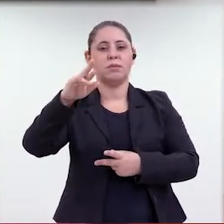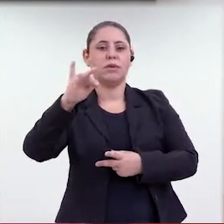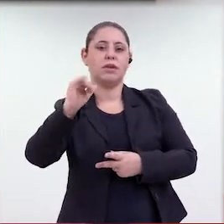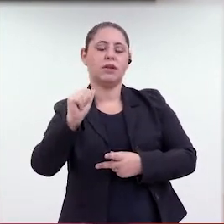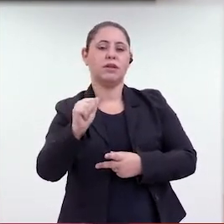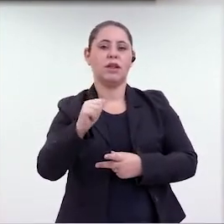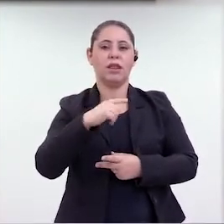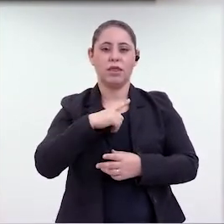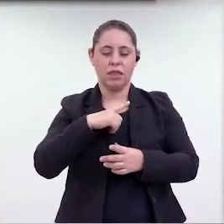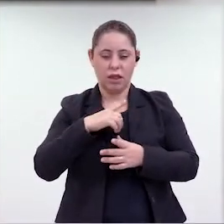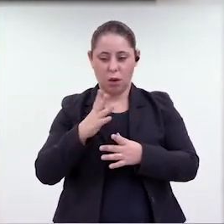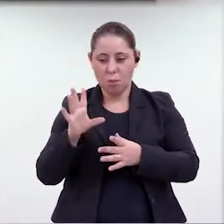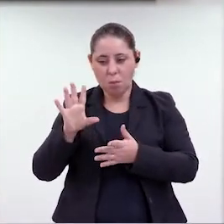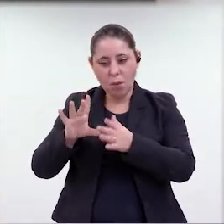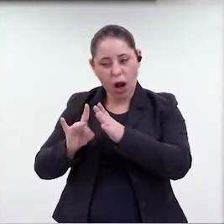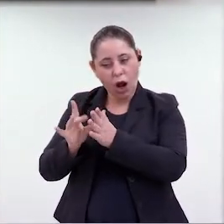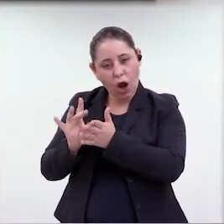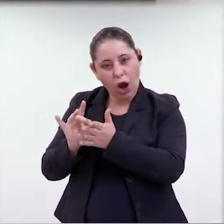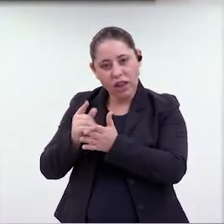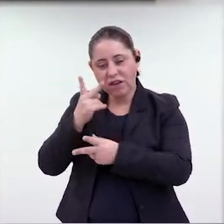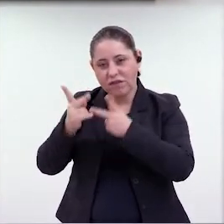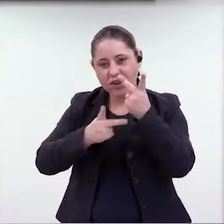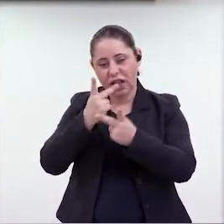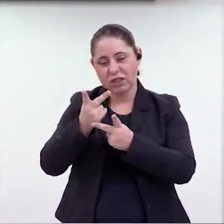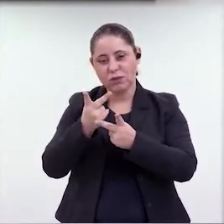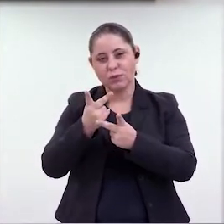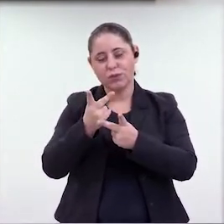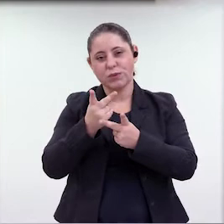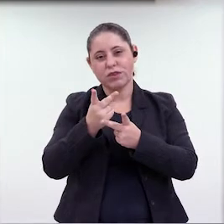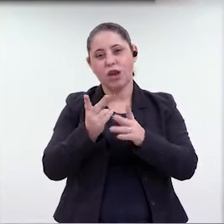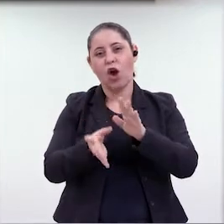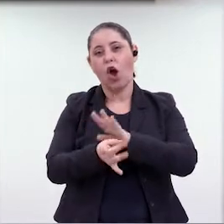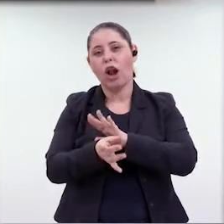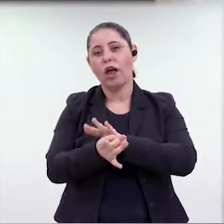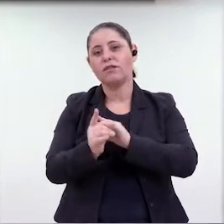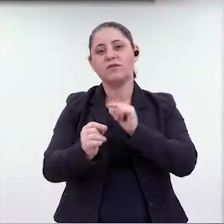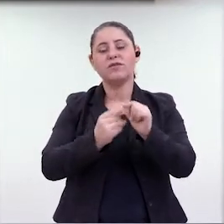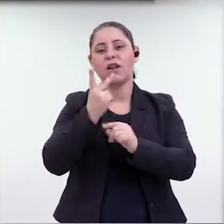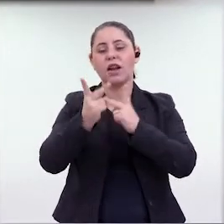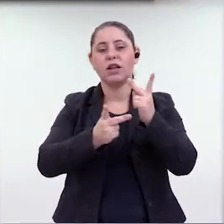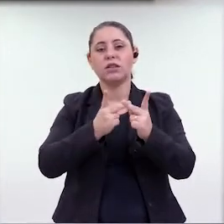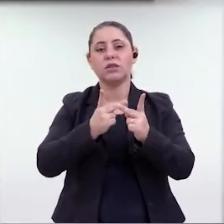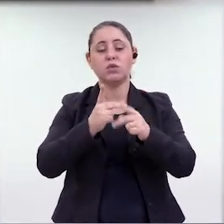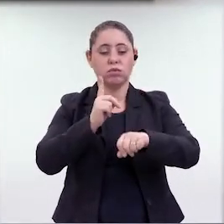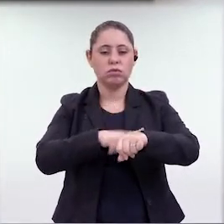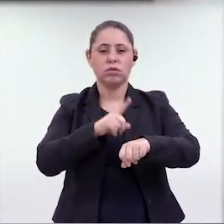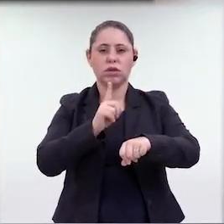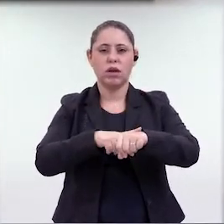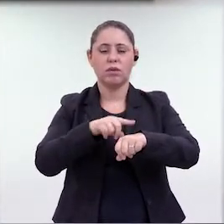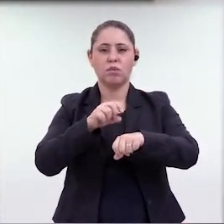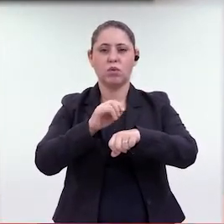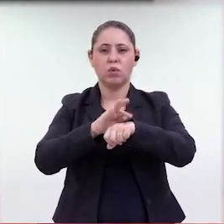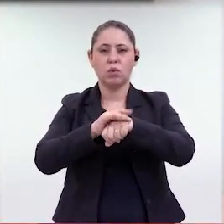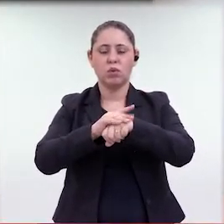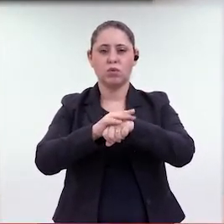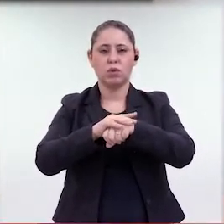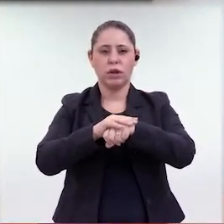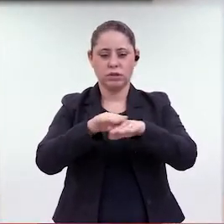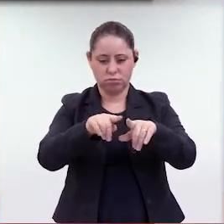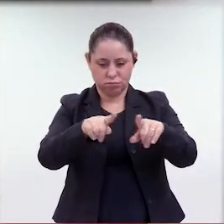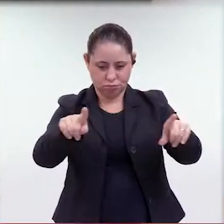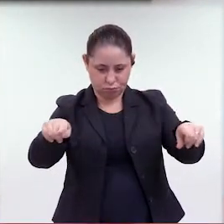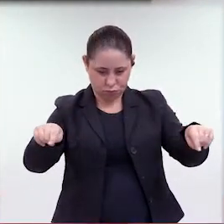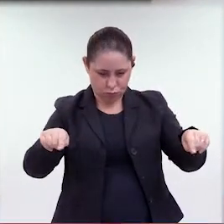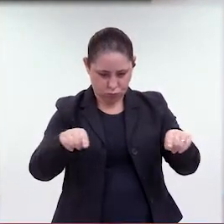uma colinha aqui do meu lado, falando sobre quanto tempo o vírus ele dura em cada superfície.